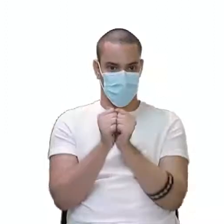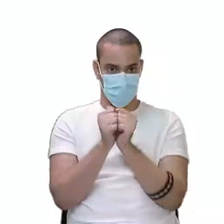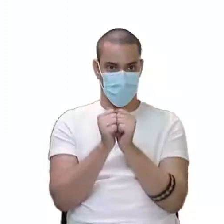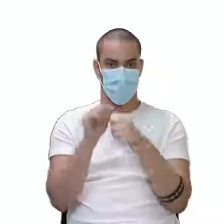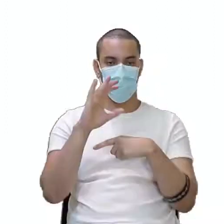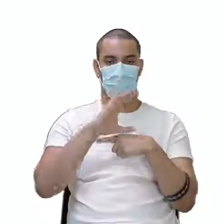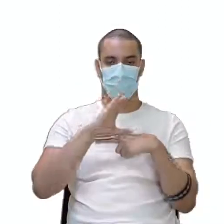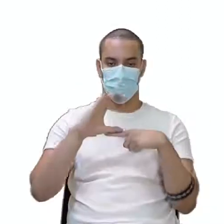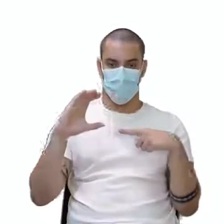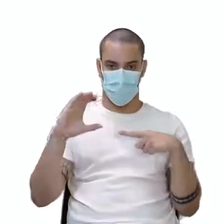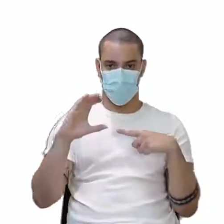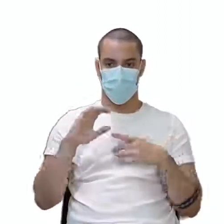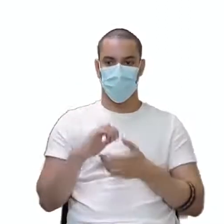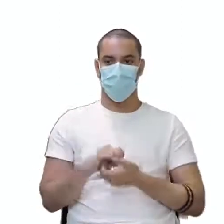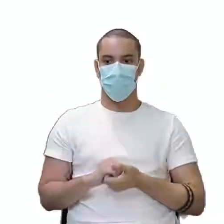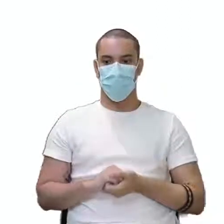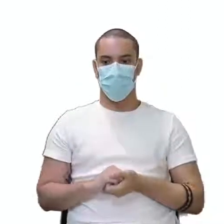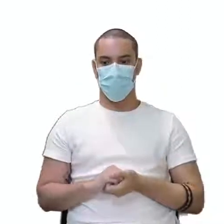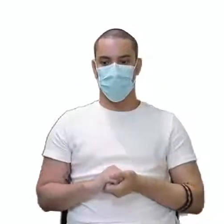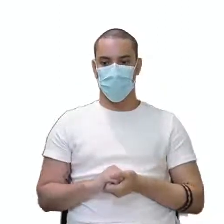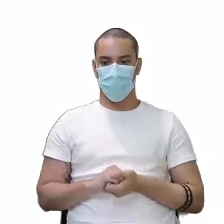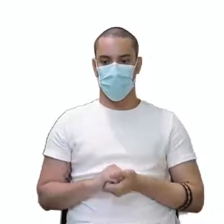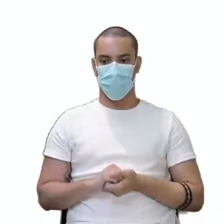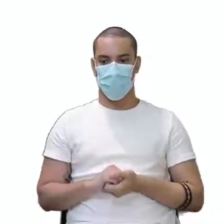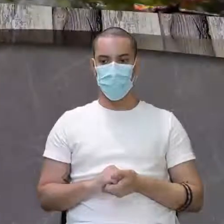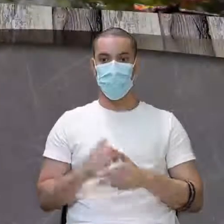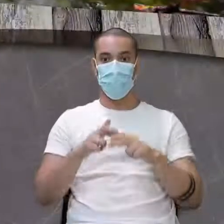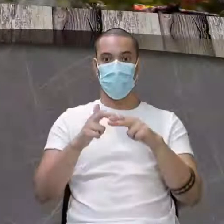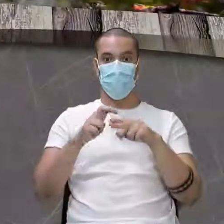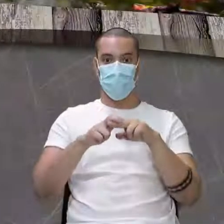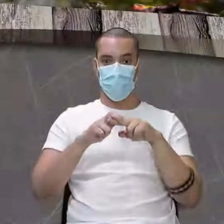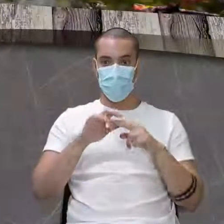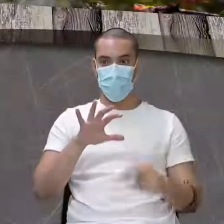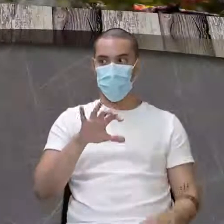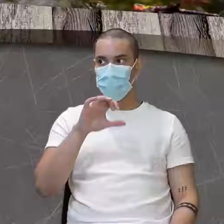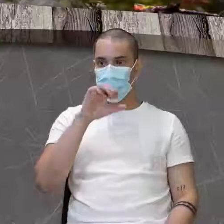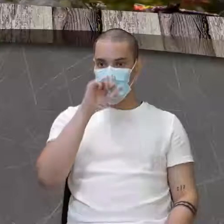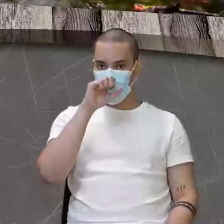atuando juntamente com o carbono. Então, respiração,